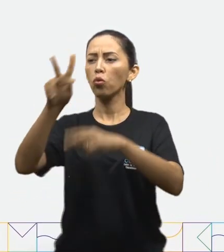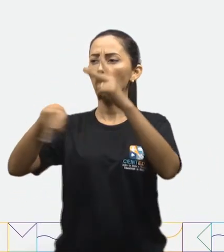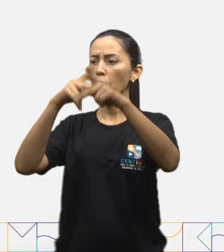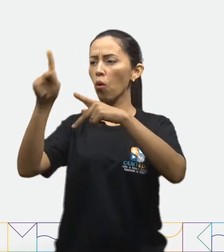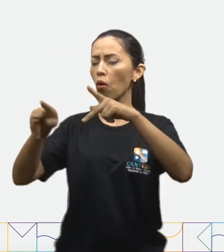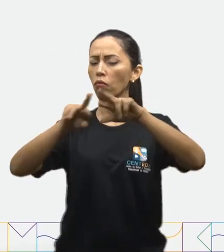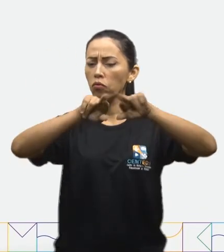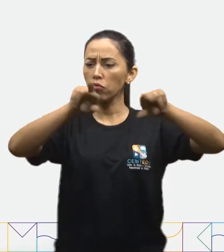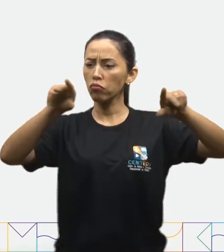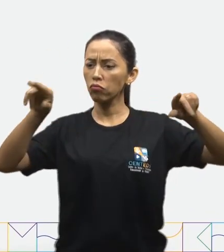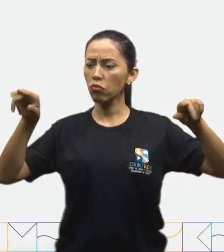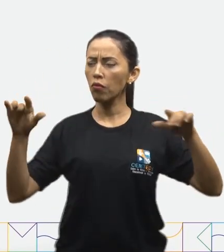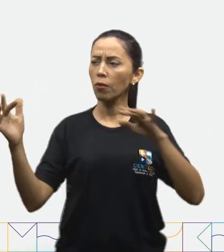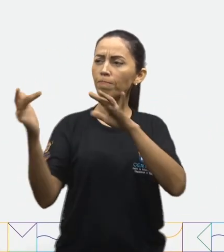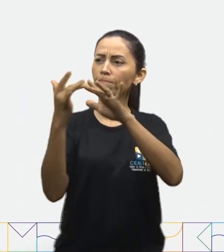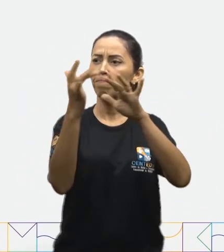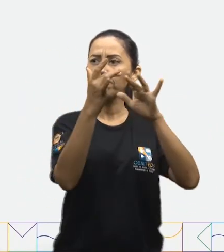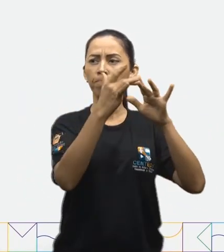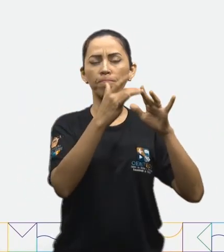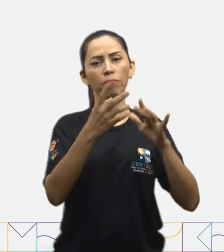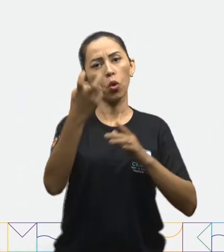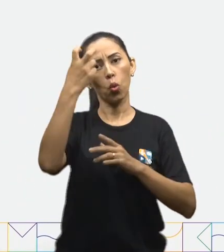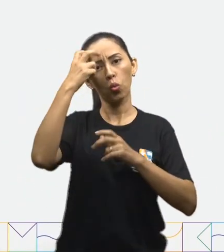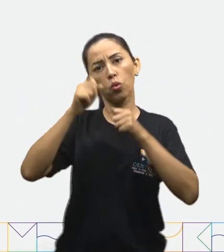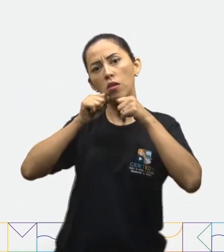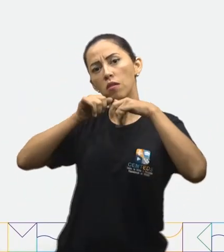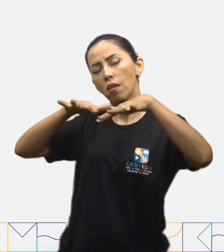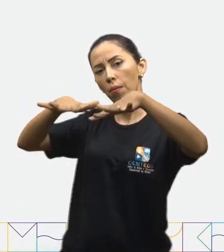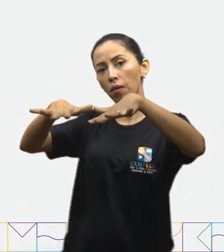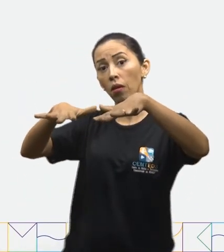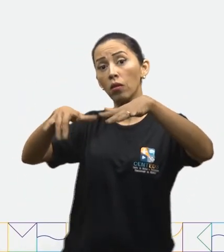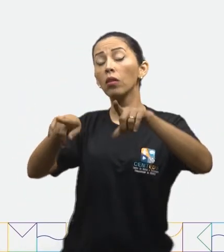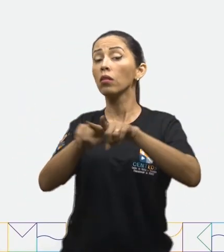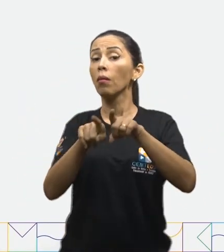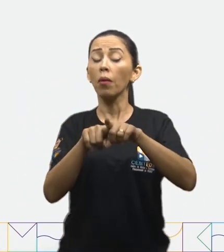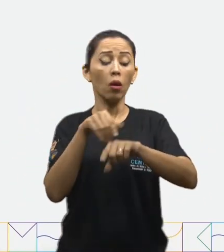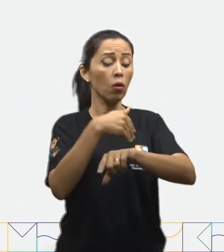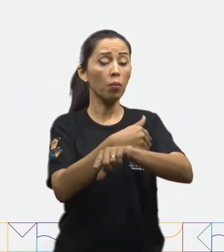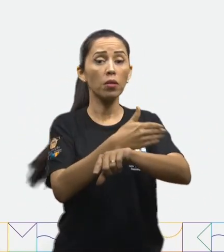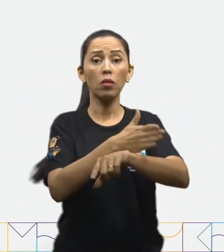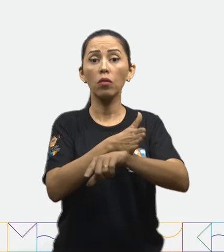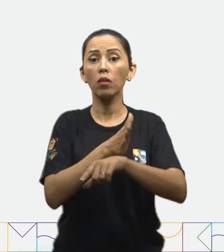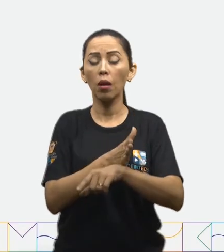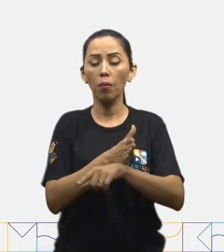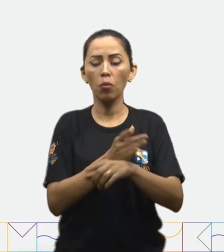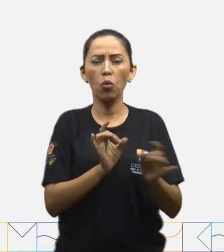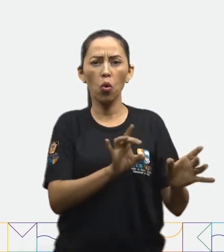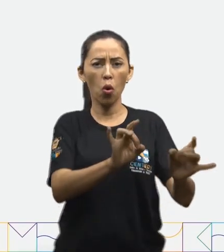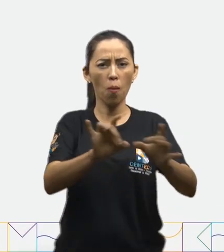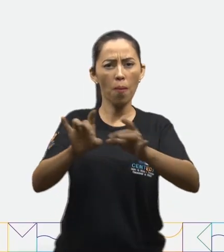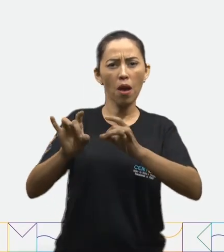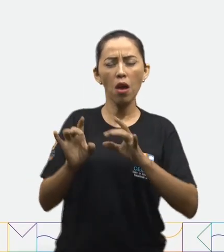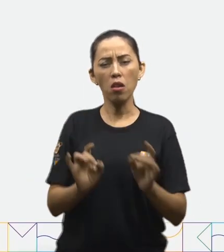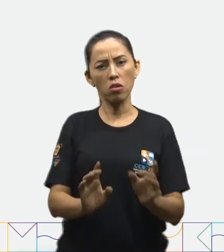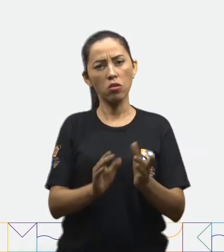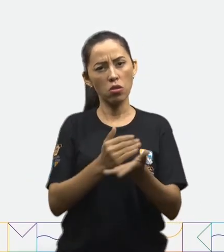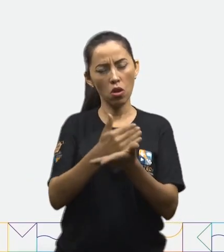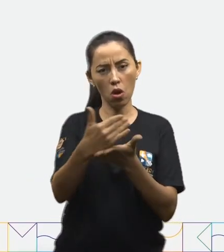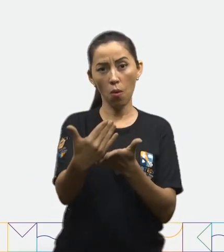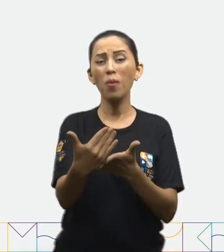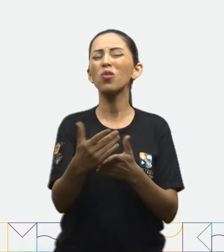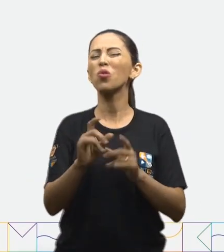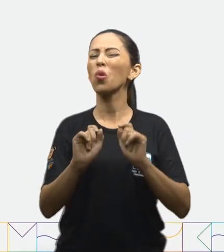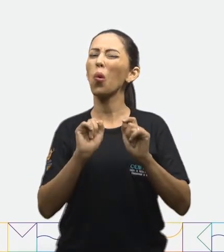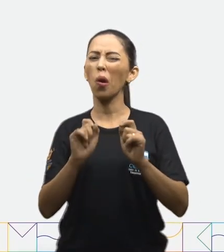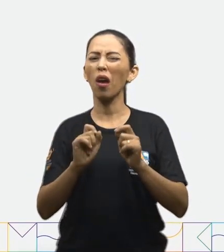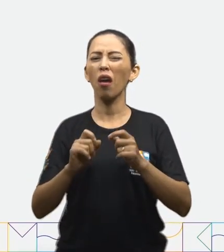também disseminar outras culturas. Com o passar do tempo, o comércio também virou objeto de conflitos,